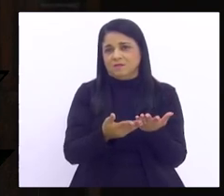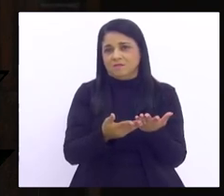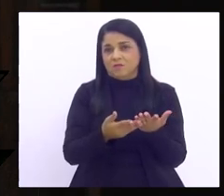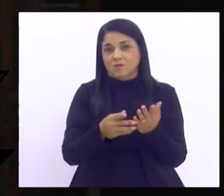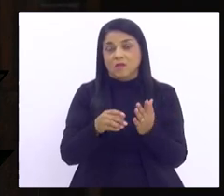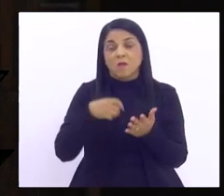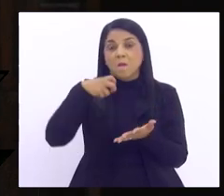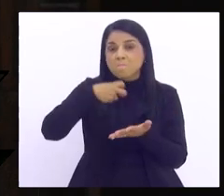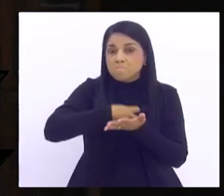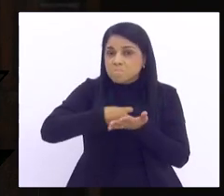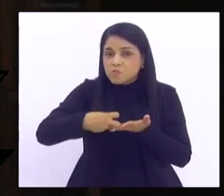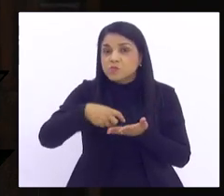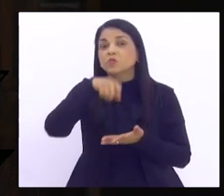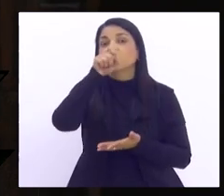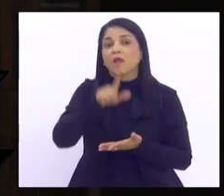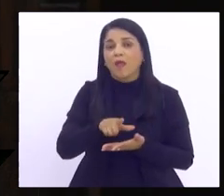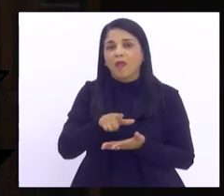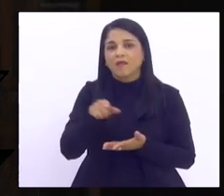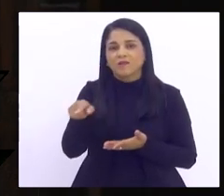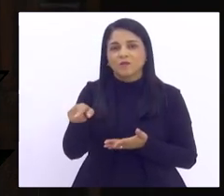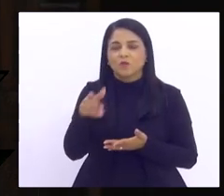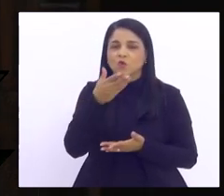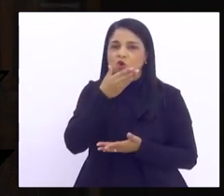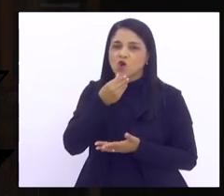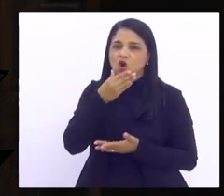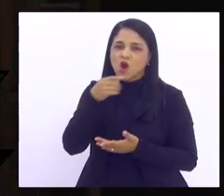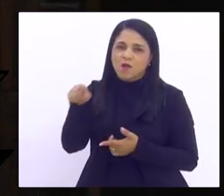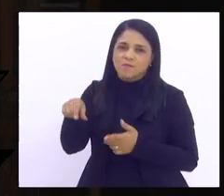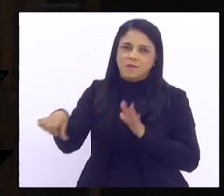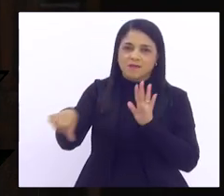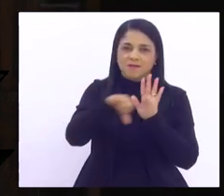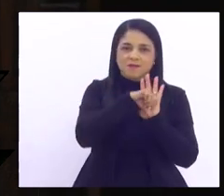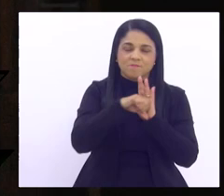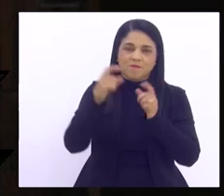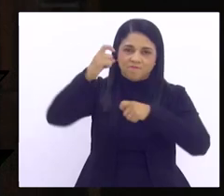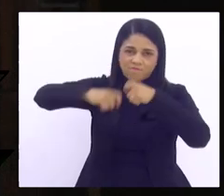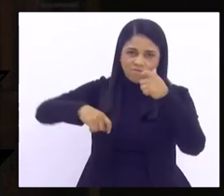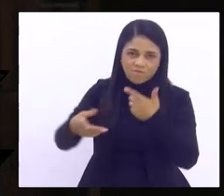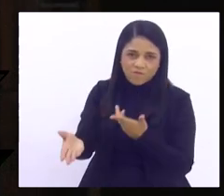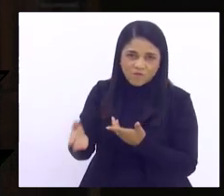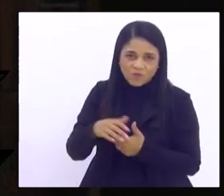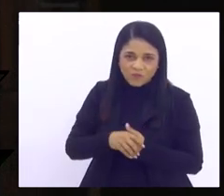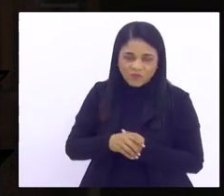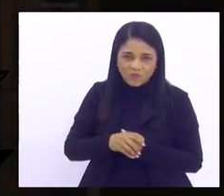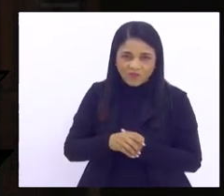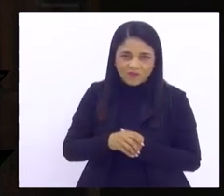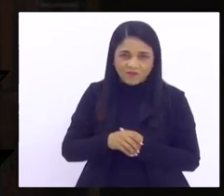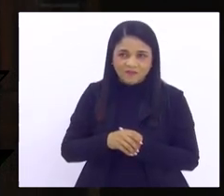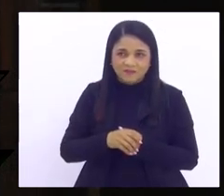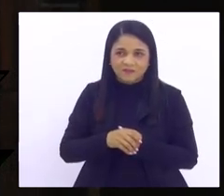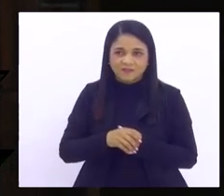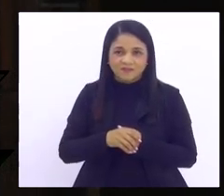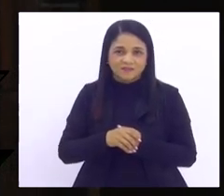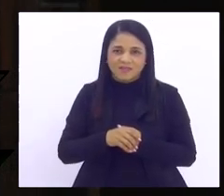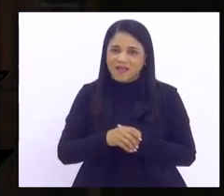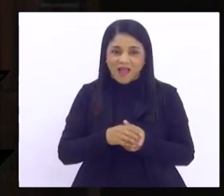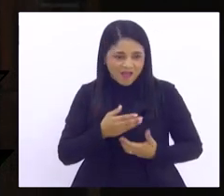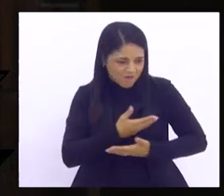ser punido, é o violentador. Esse é que tem que ser punido, não a